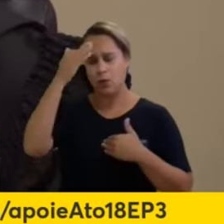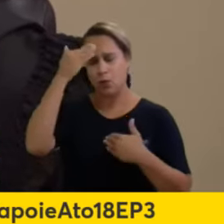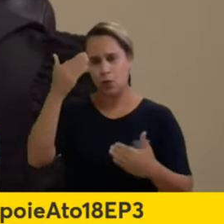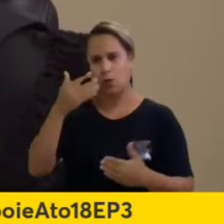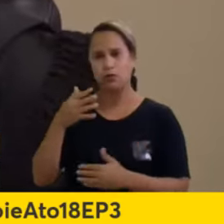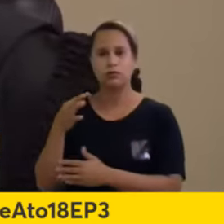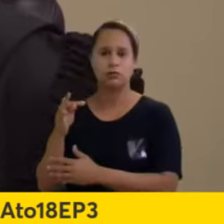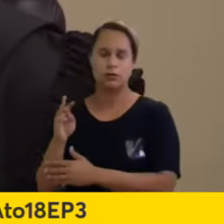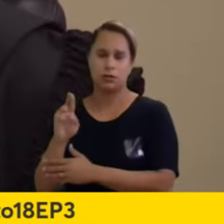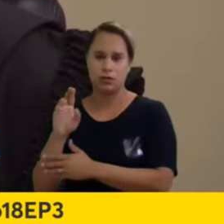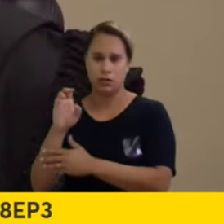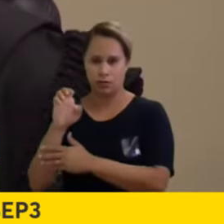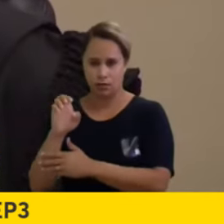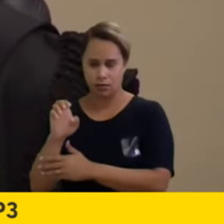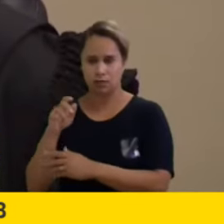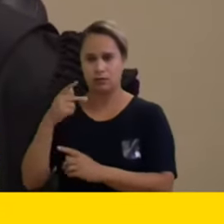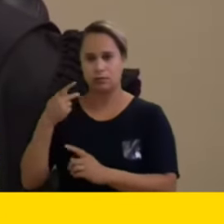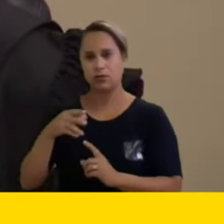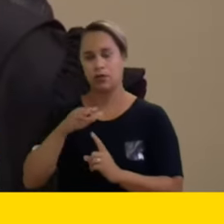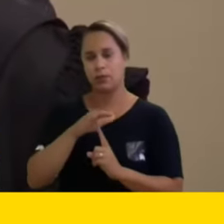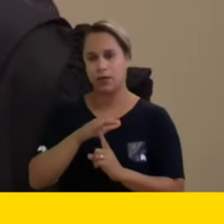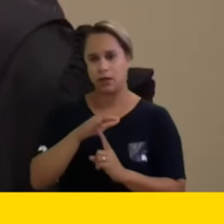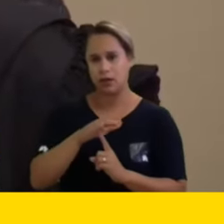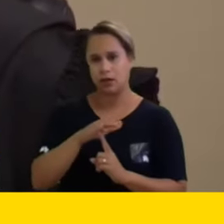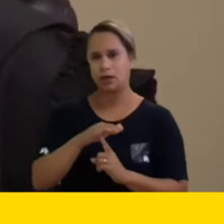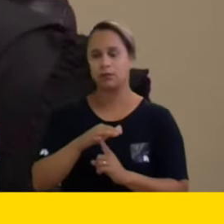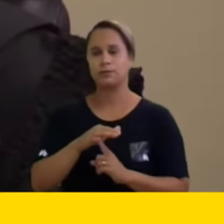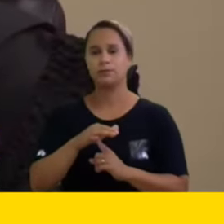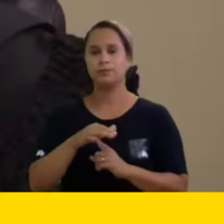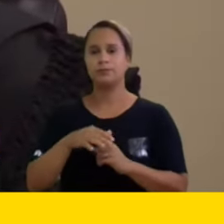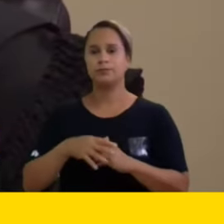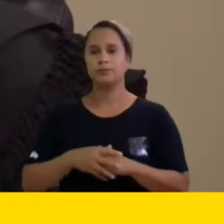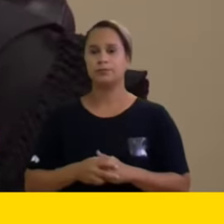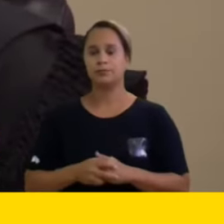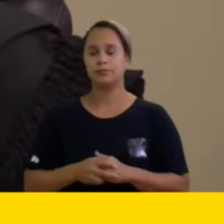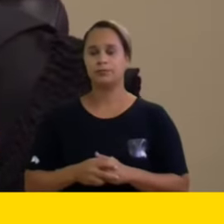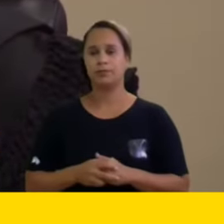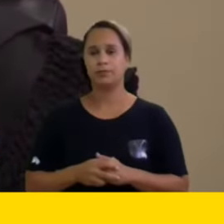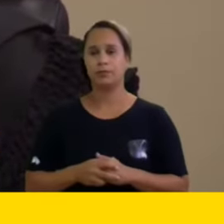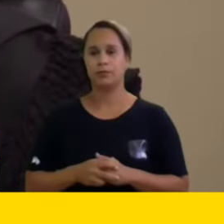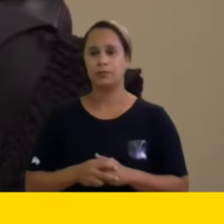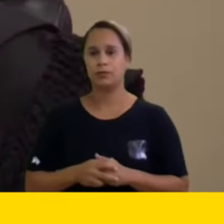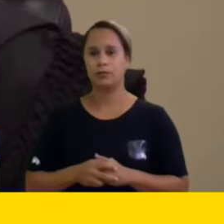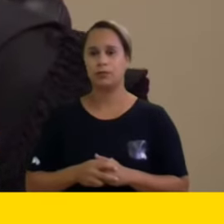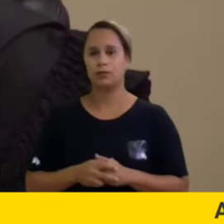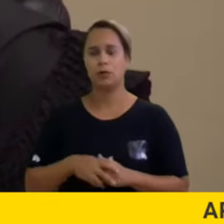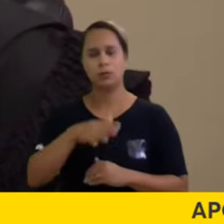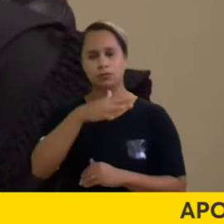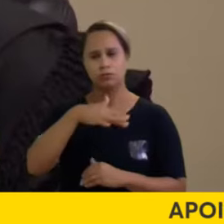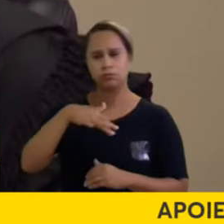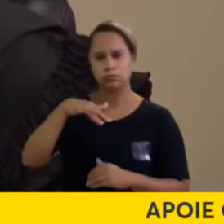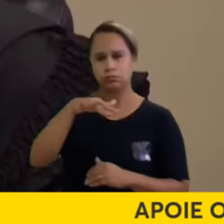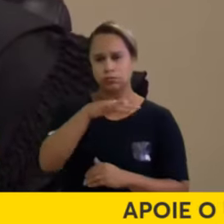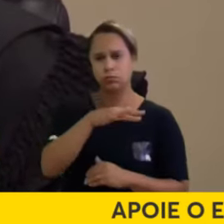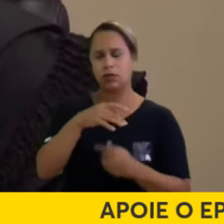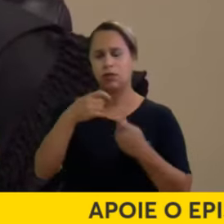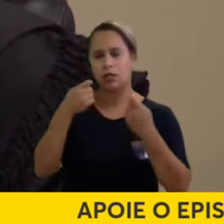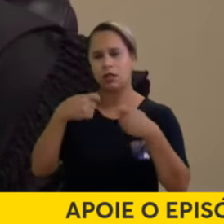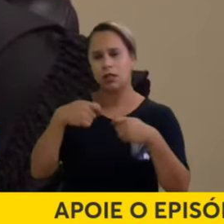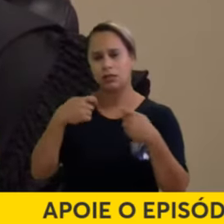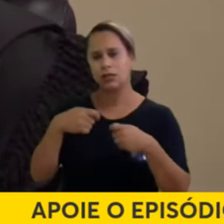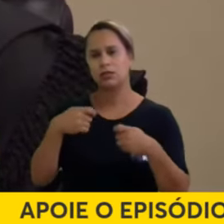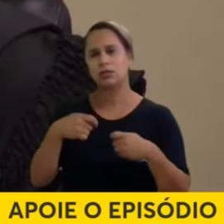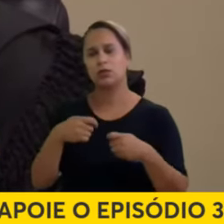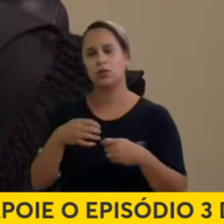para retornar um dia como Desembargador titular de antemão senhor presidente para análise desse feito é necessário tecer algumas